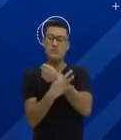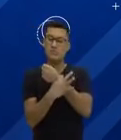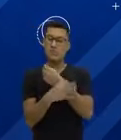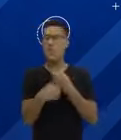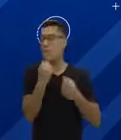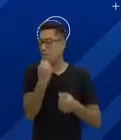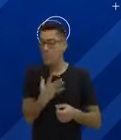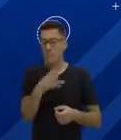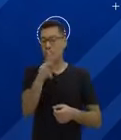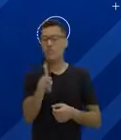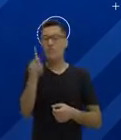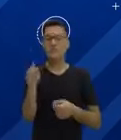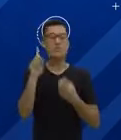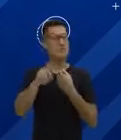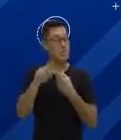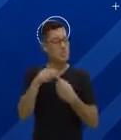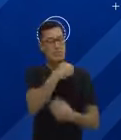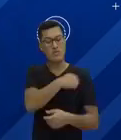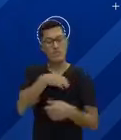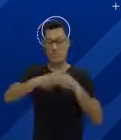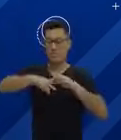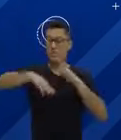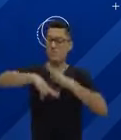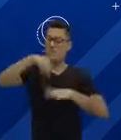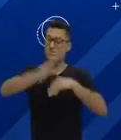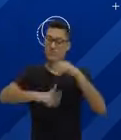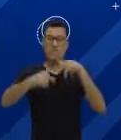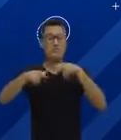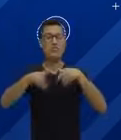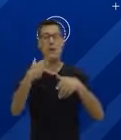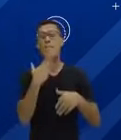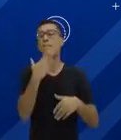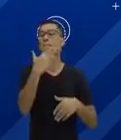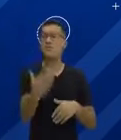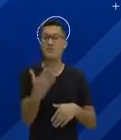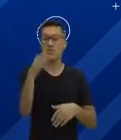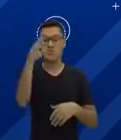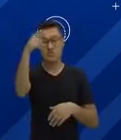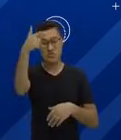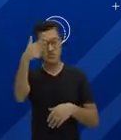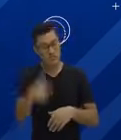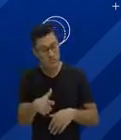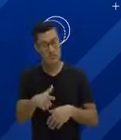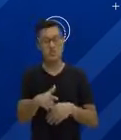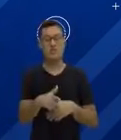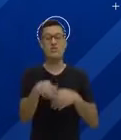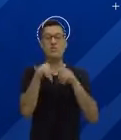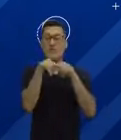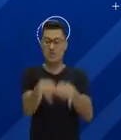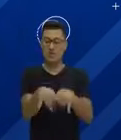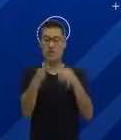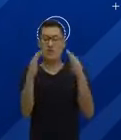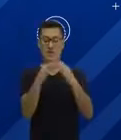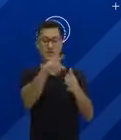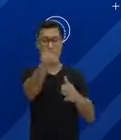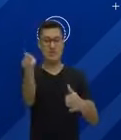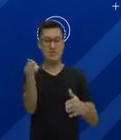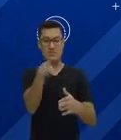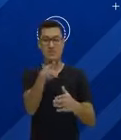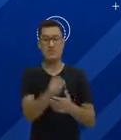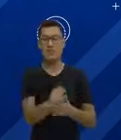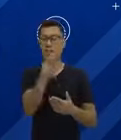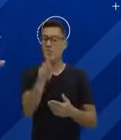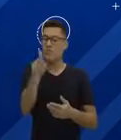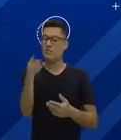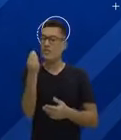dos professores e dos profissionais que trabalham com a gente. Pedimos de novo, fiquem em casa. Professor, preste